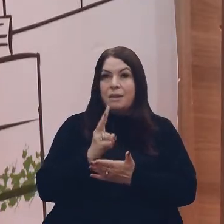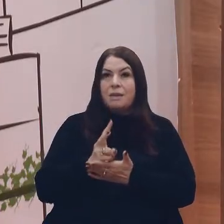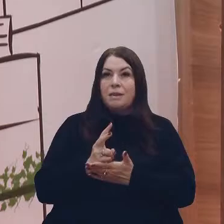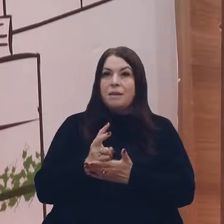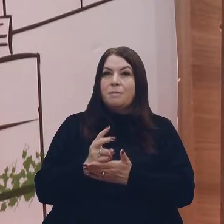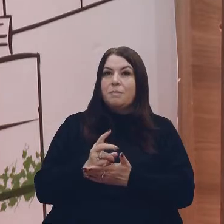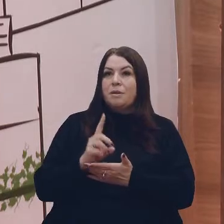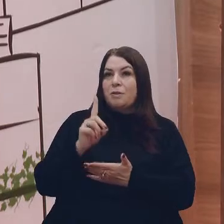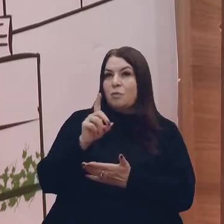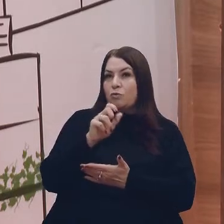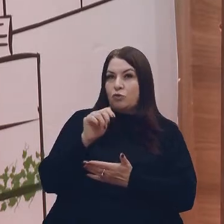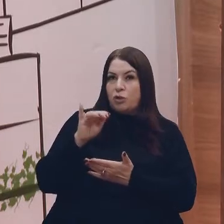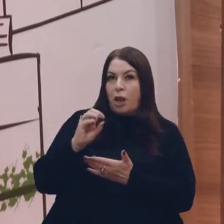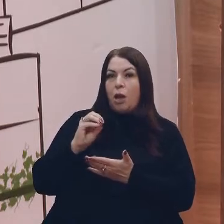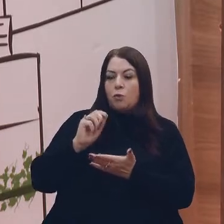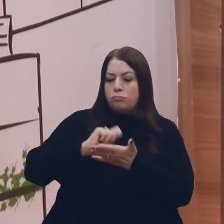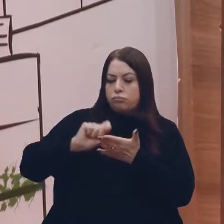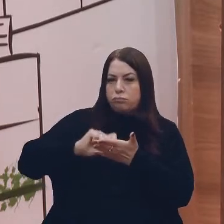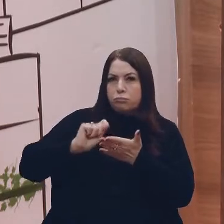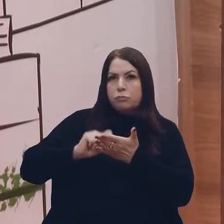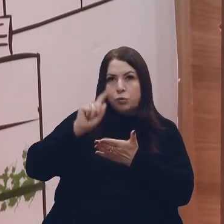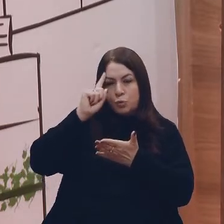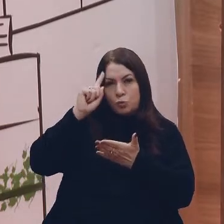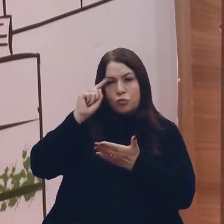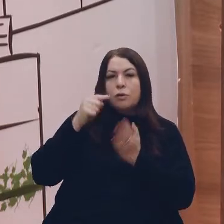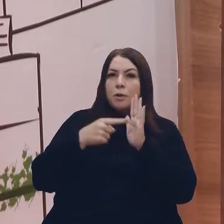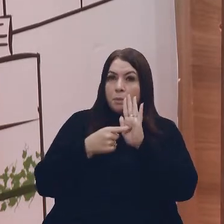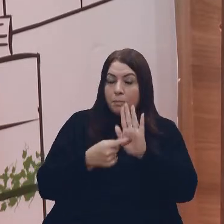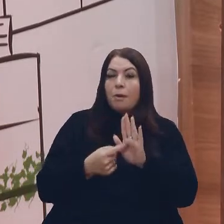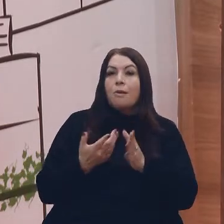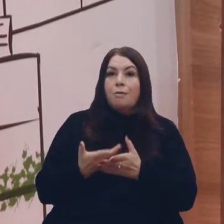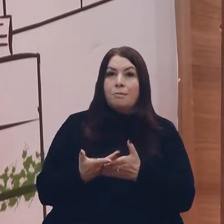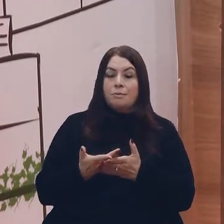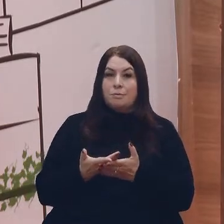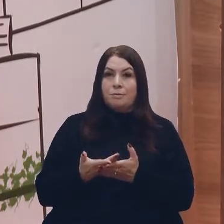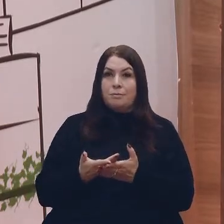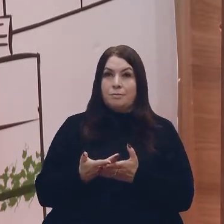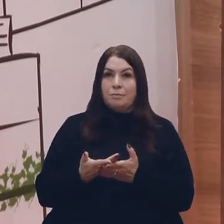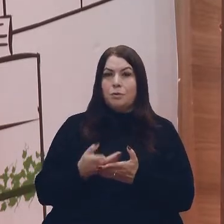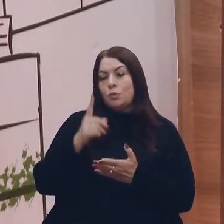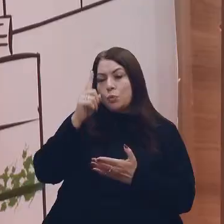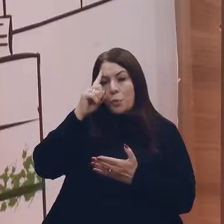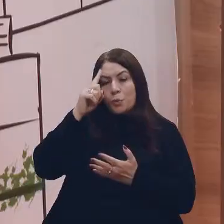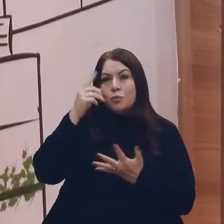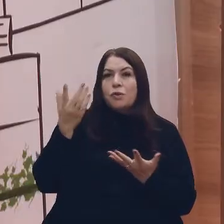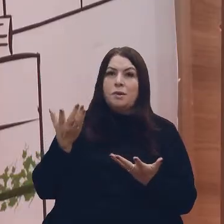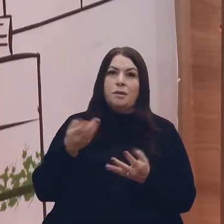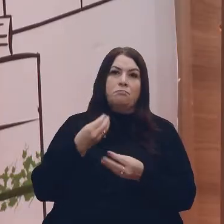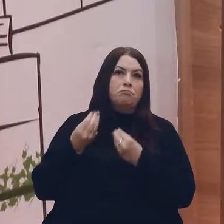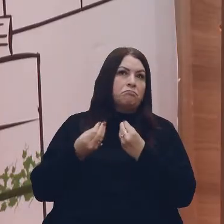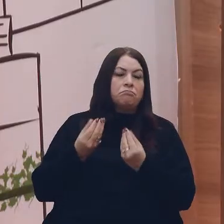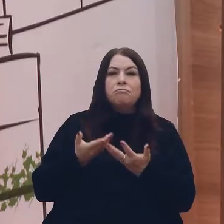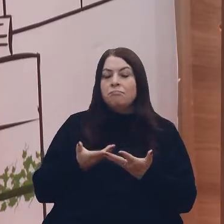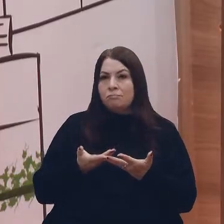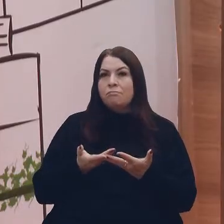Esses diários mostram essa questão aí do dia a dia, né?